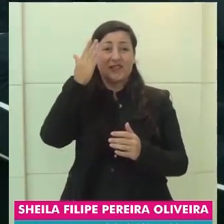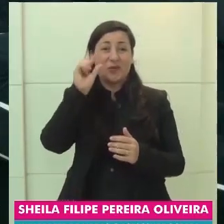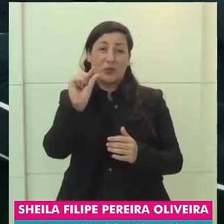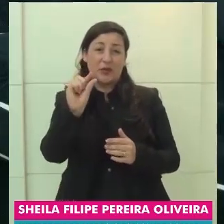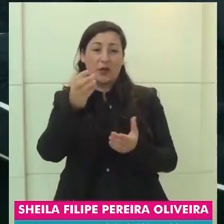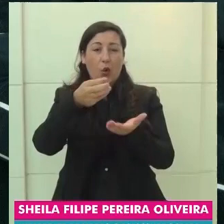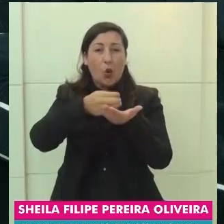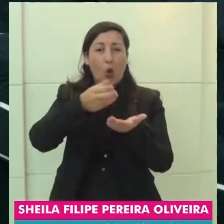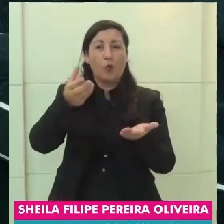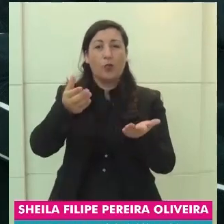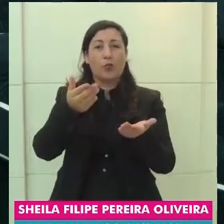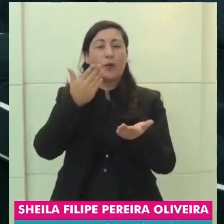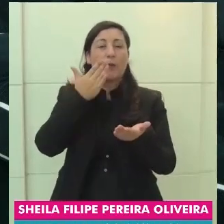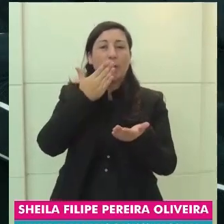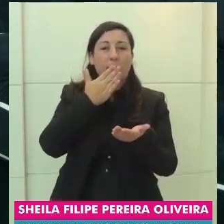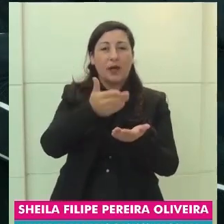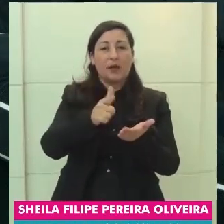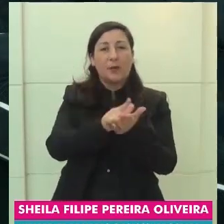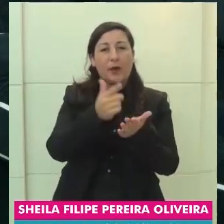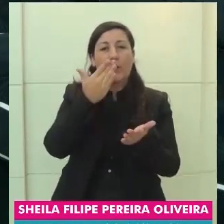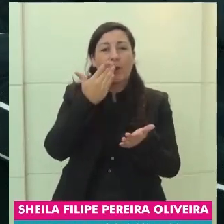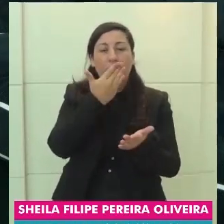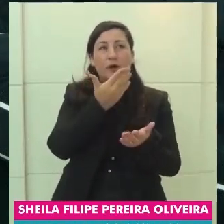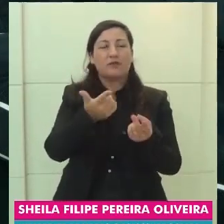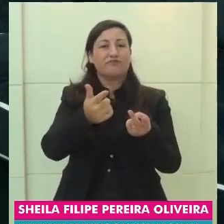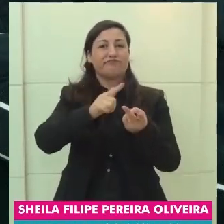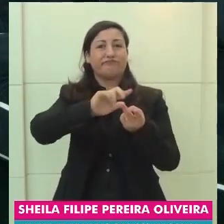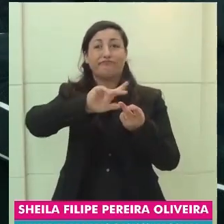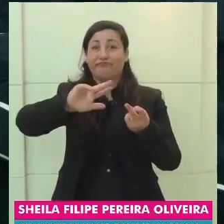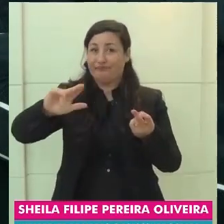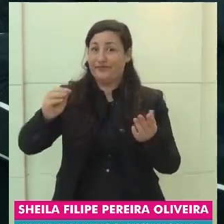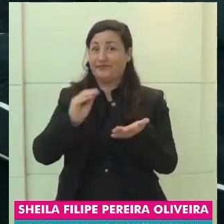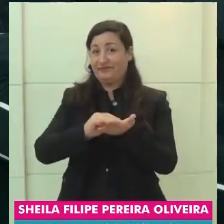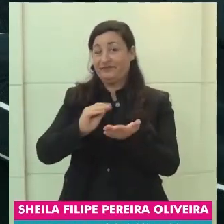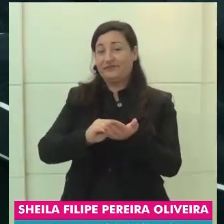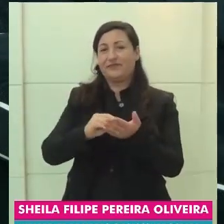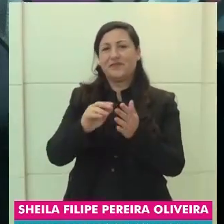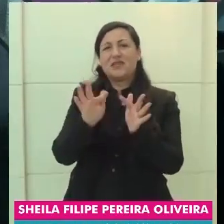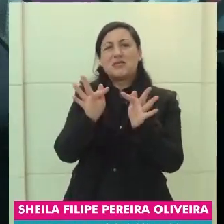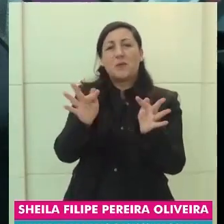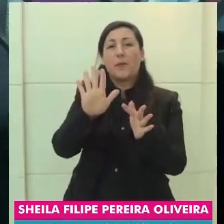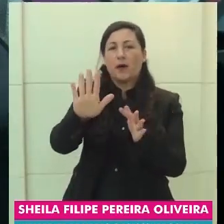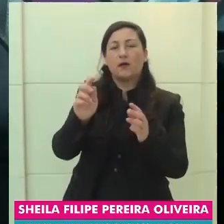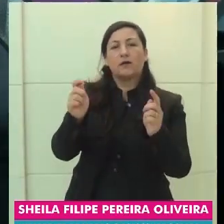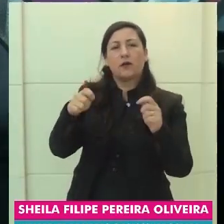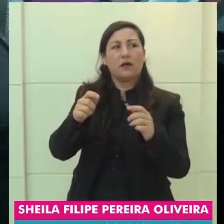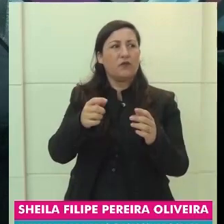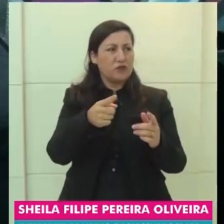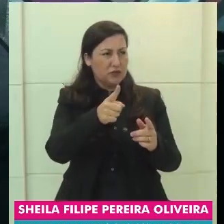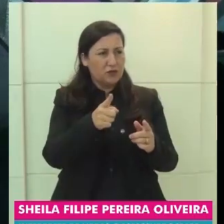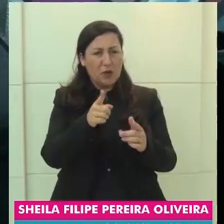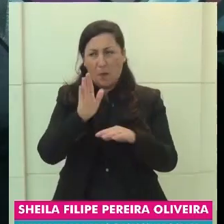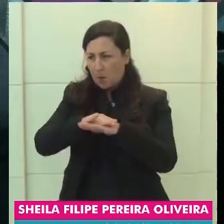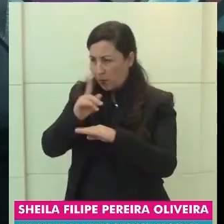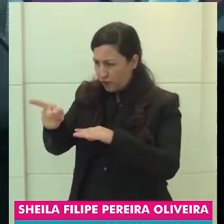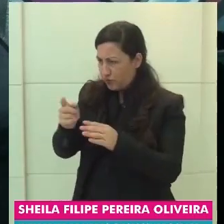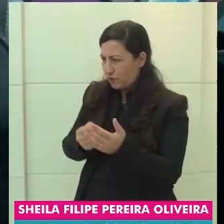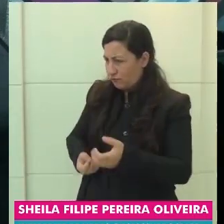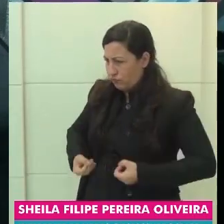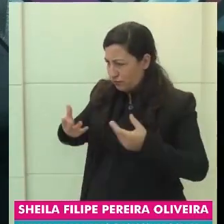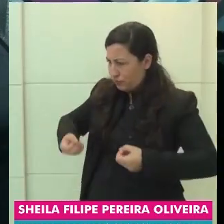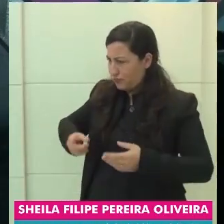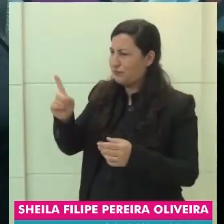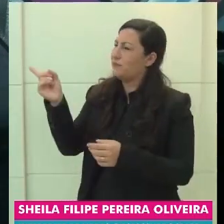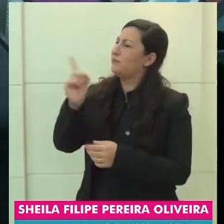os copos, tem guardanapo, tem Claro, nós temos que pedir essas coisas aí, não, não pode ter custo. É, o negócio é